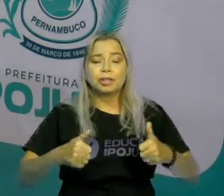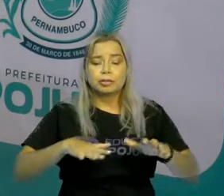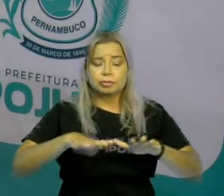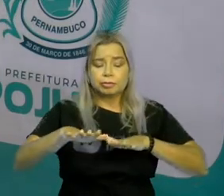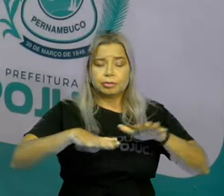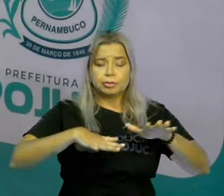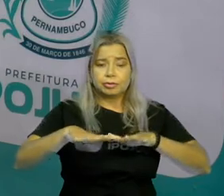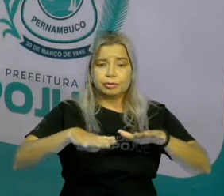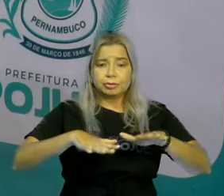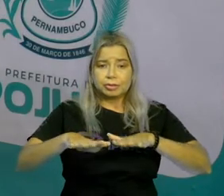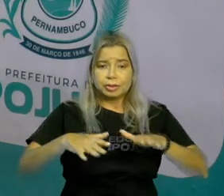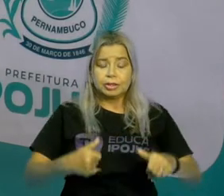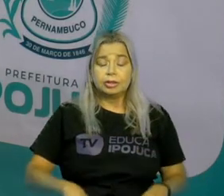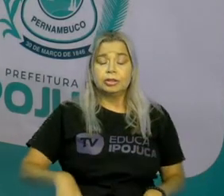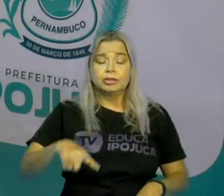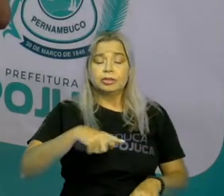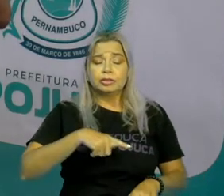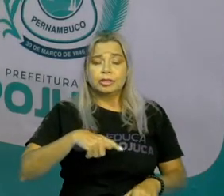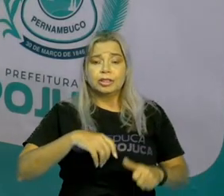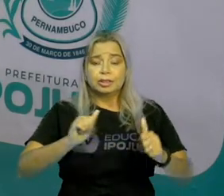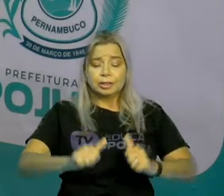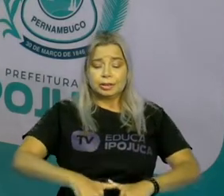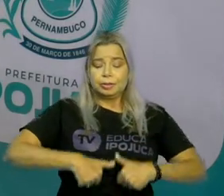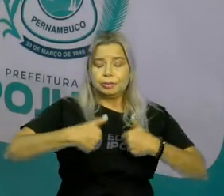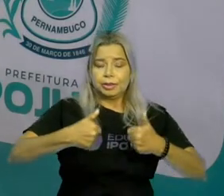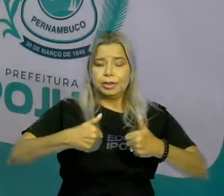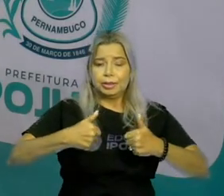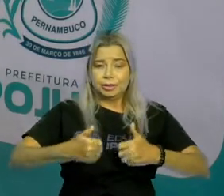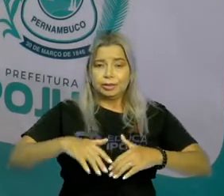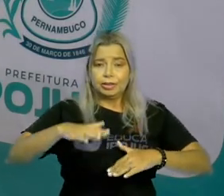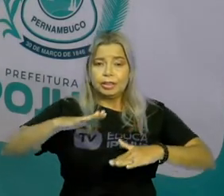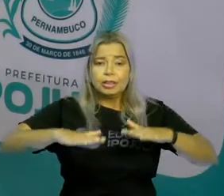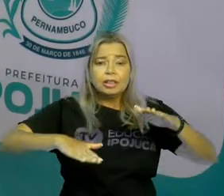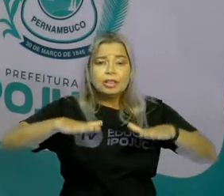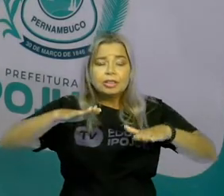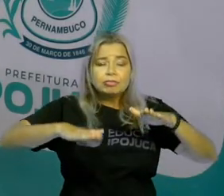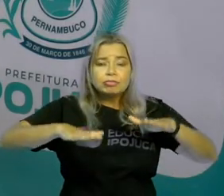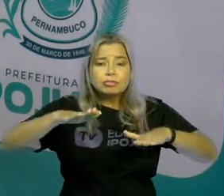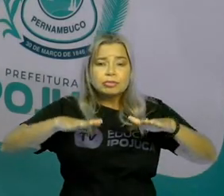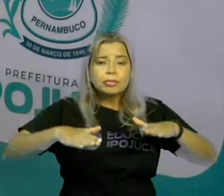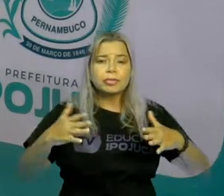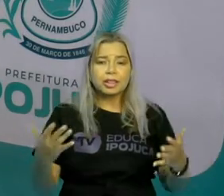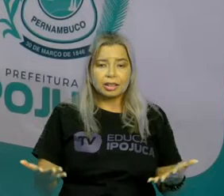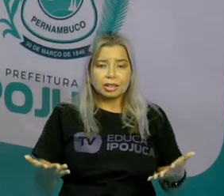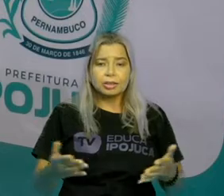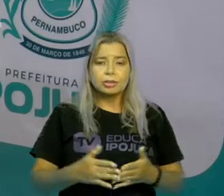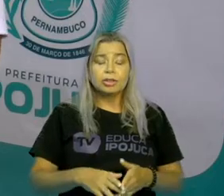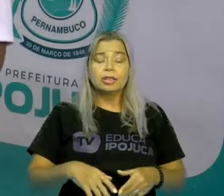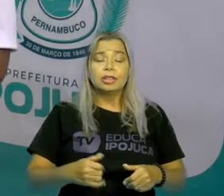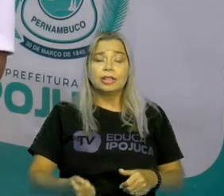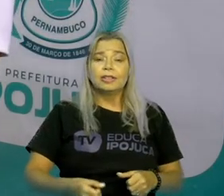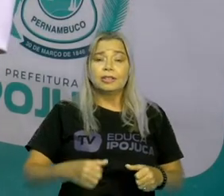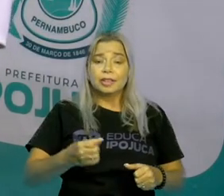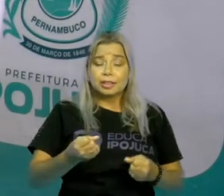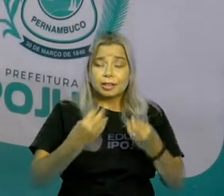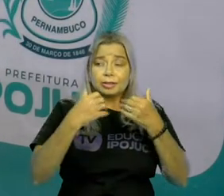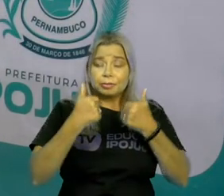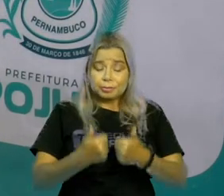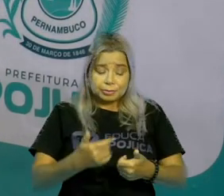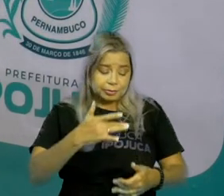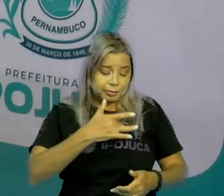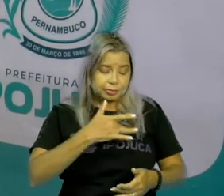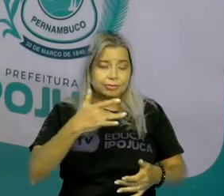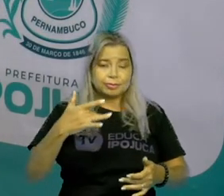mais uma vez eu digo aqui a vocês que isso faz bem para a alma, para o nosso corpo, para o nosso movimento, para o nosso equilíbrio.